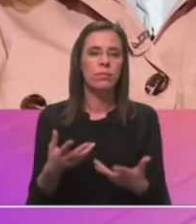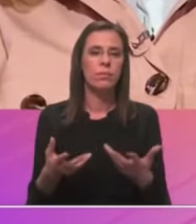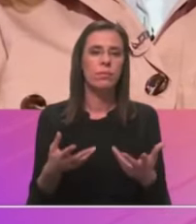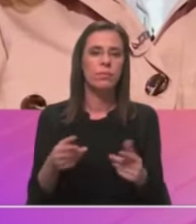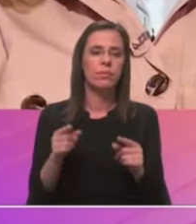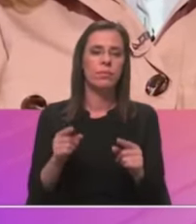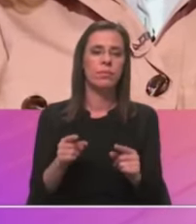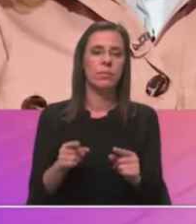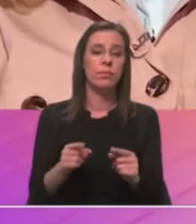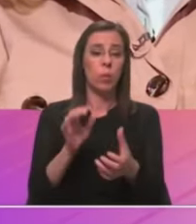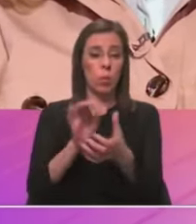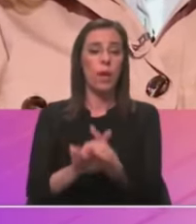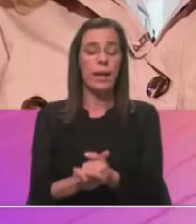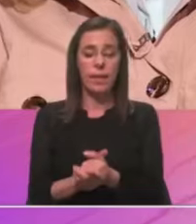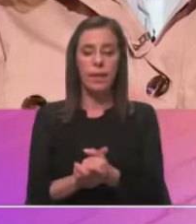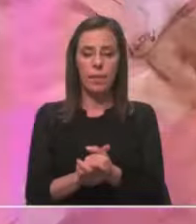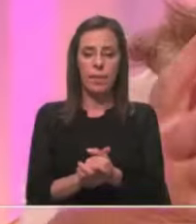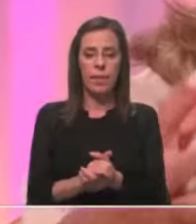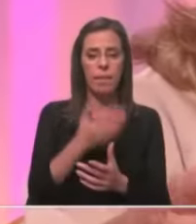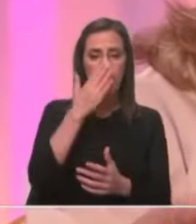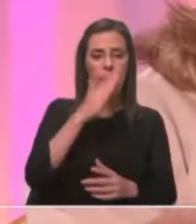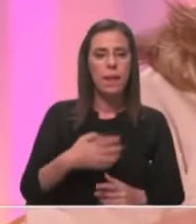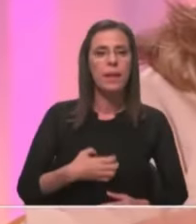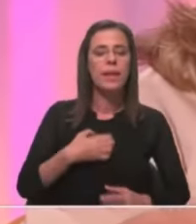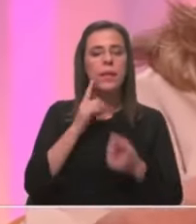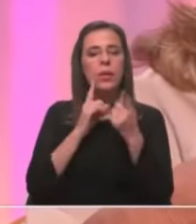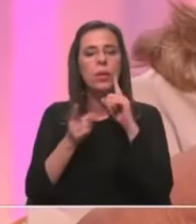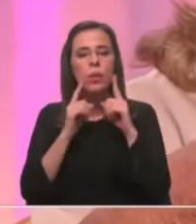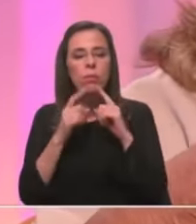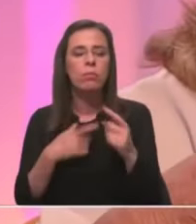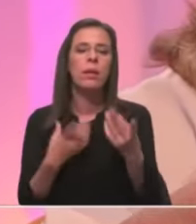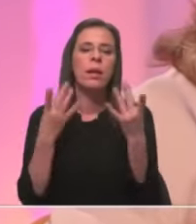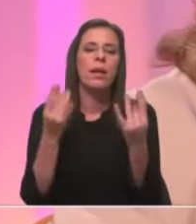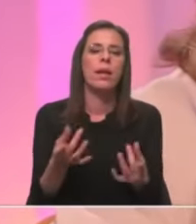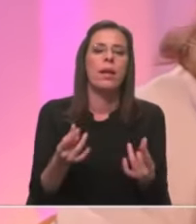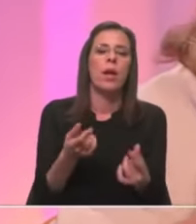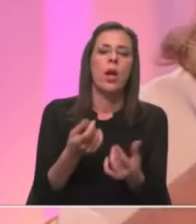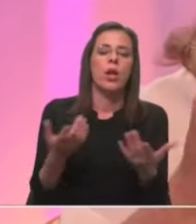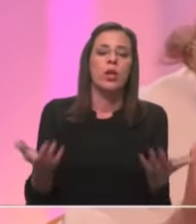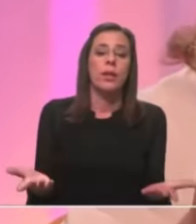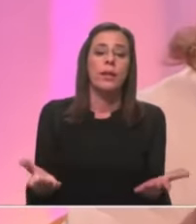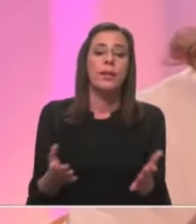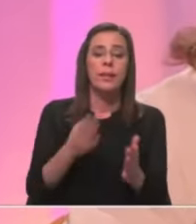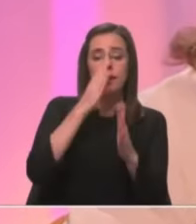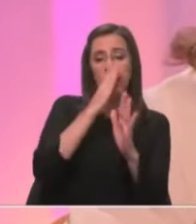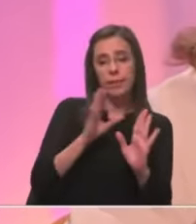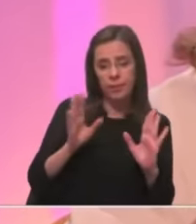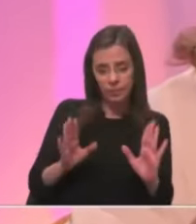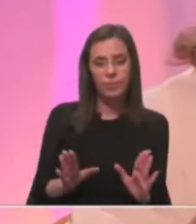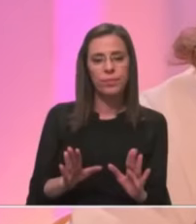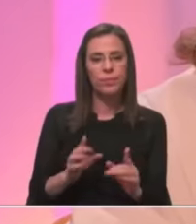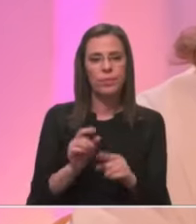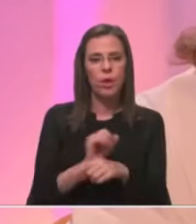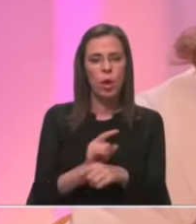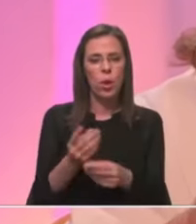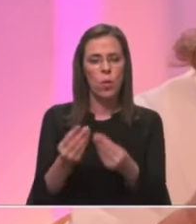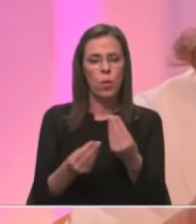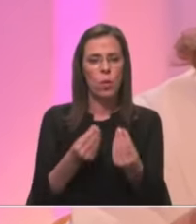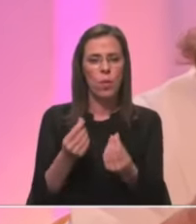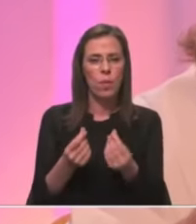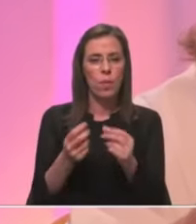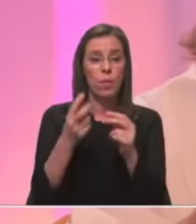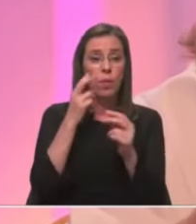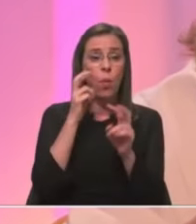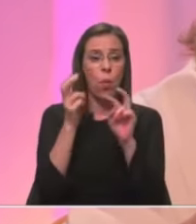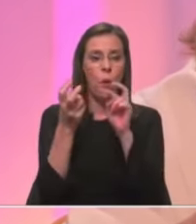na no momento do casamento aparentou ter sentido humor Nós brincamos um bocadinho Se bem que houve logo o o